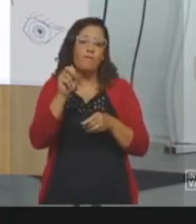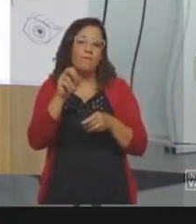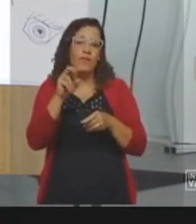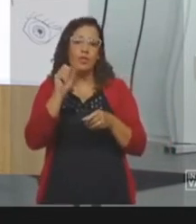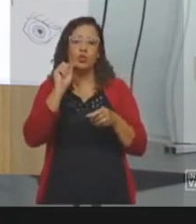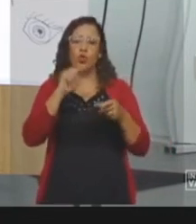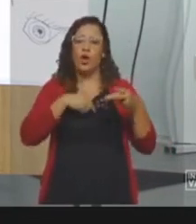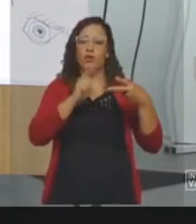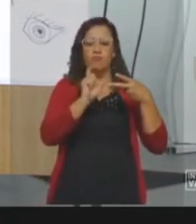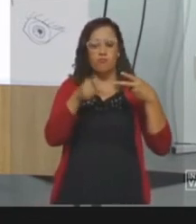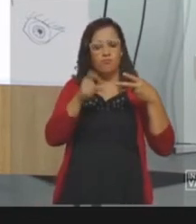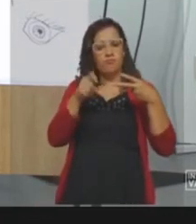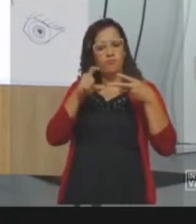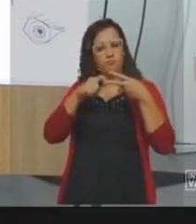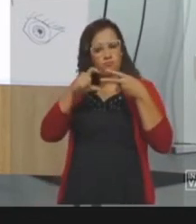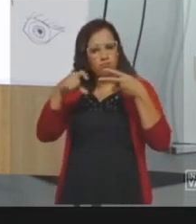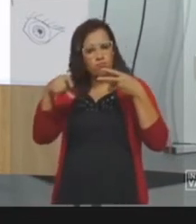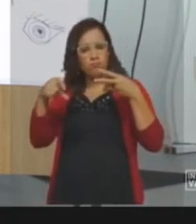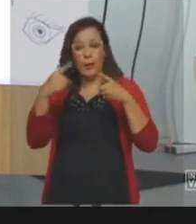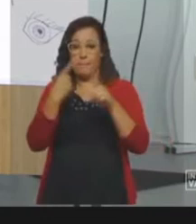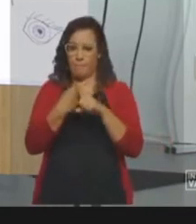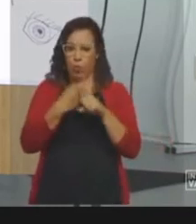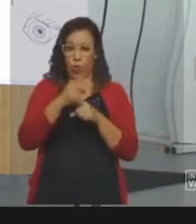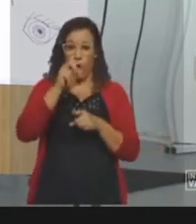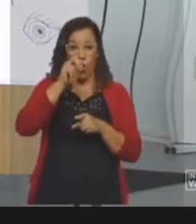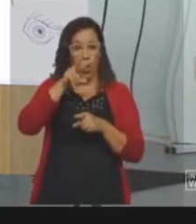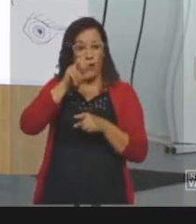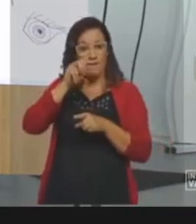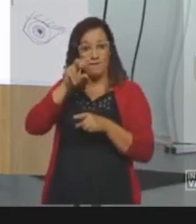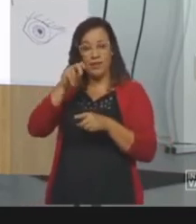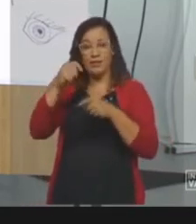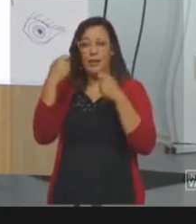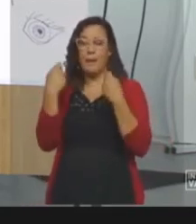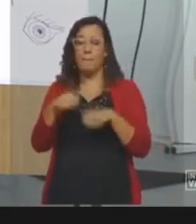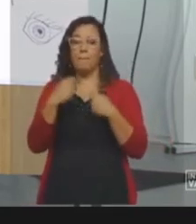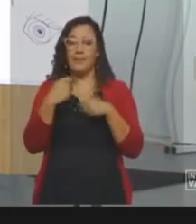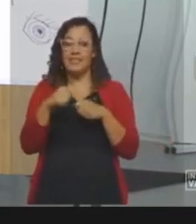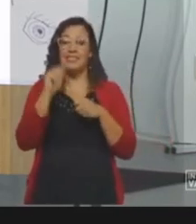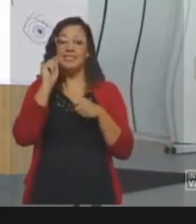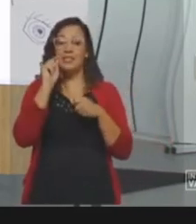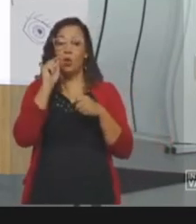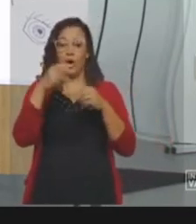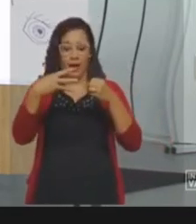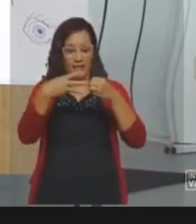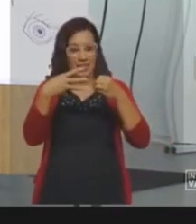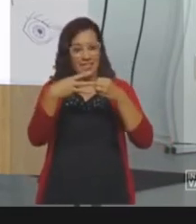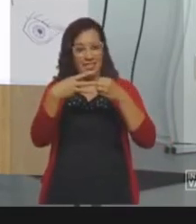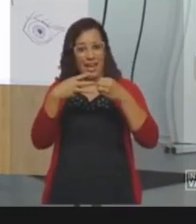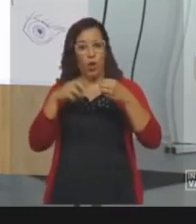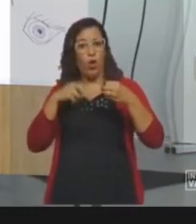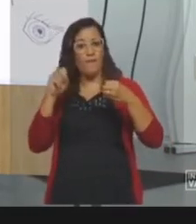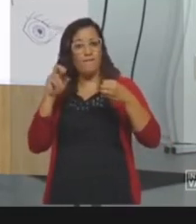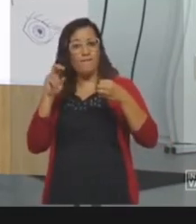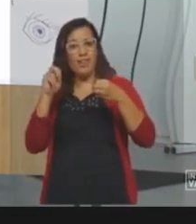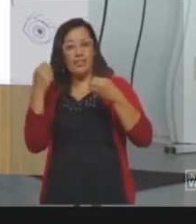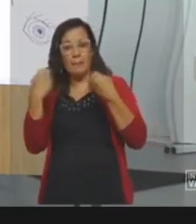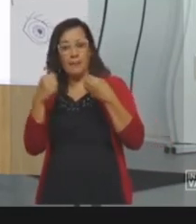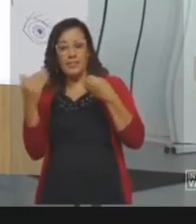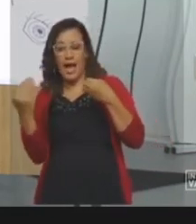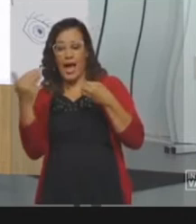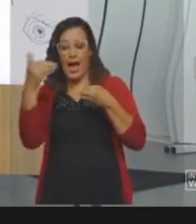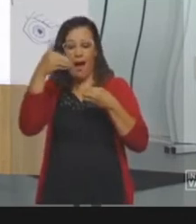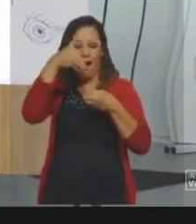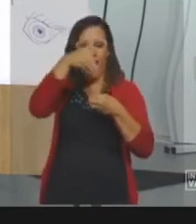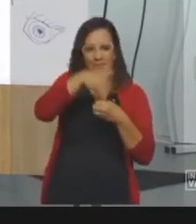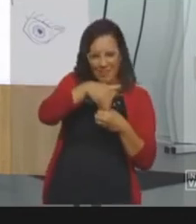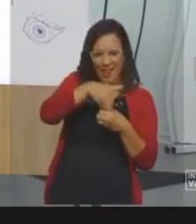isso é interessante? Porque os vírus, eles precisam entrar dentro das células. Esse vírus, desde que, obviamente, não